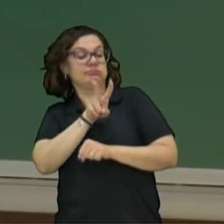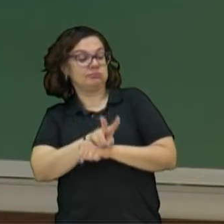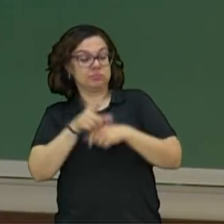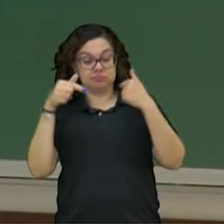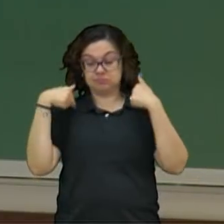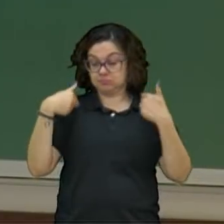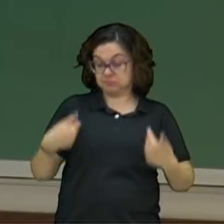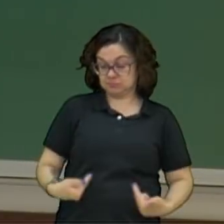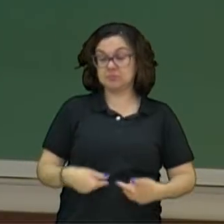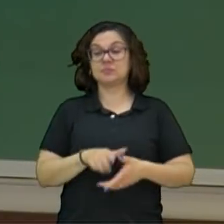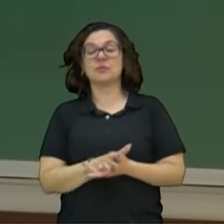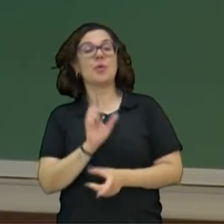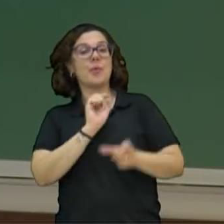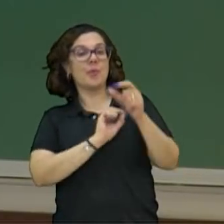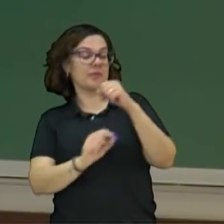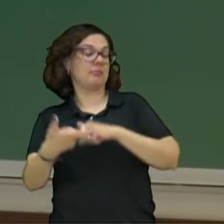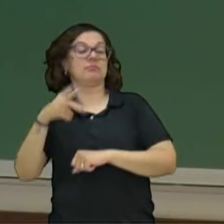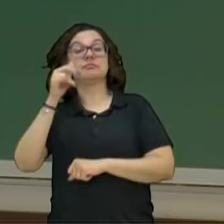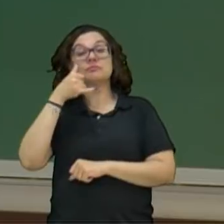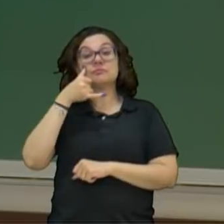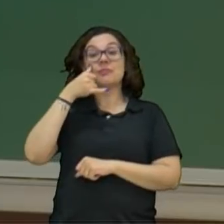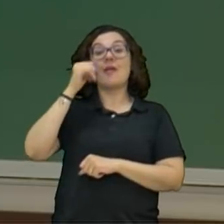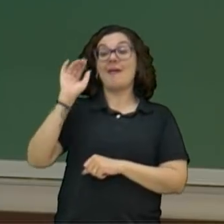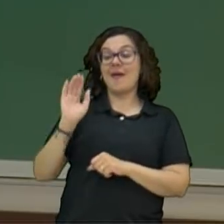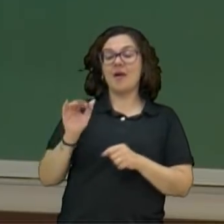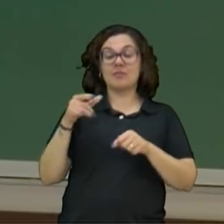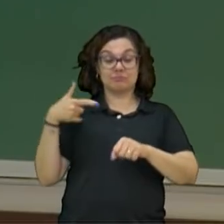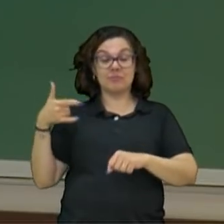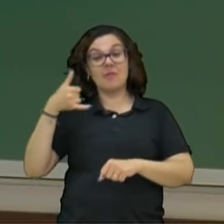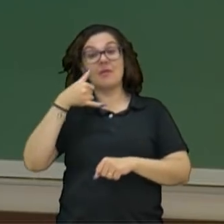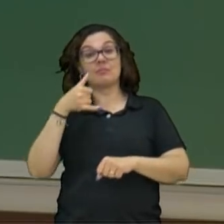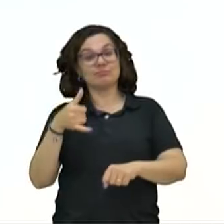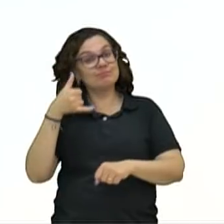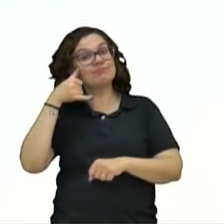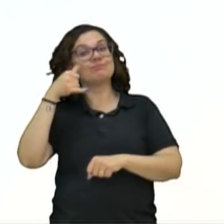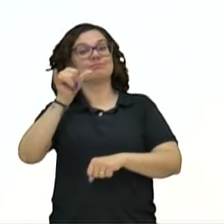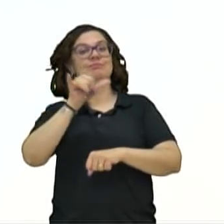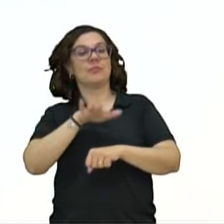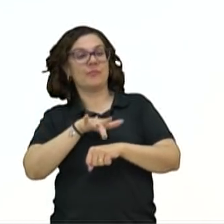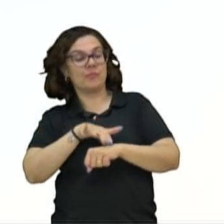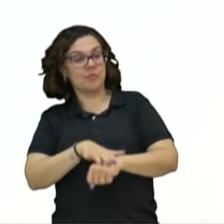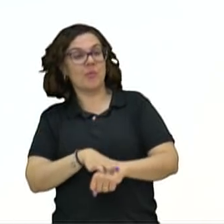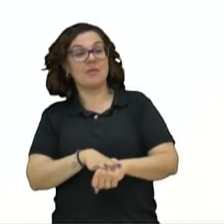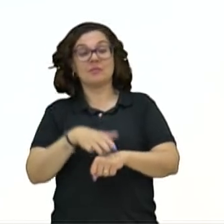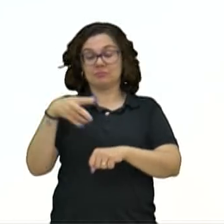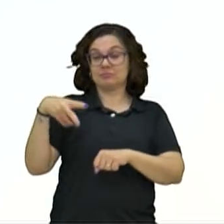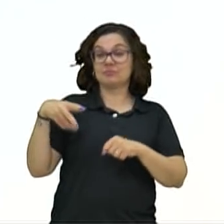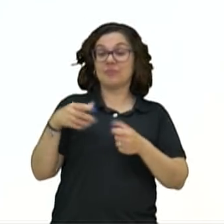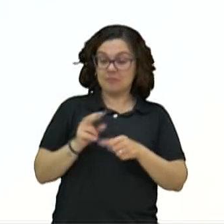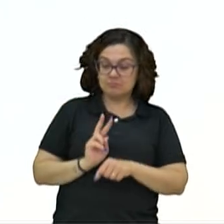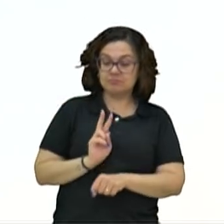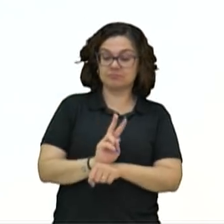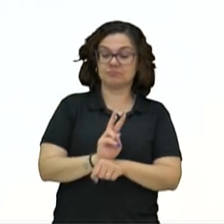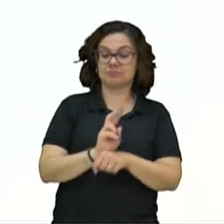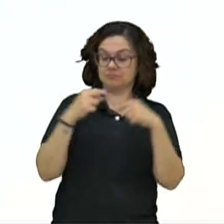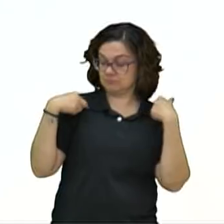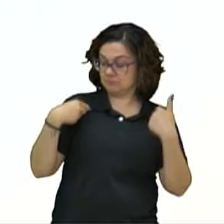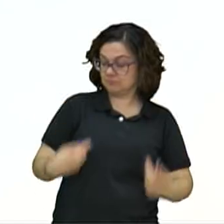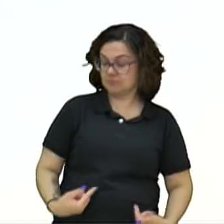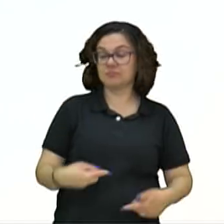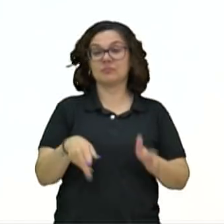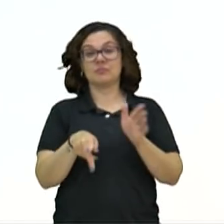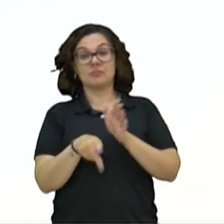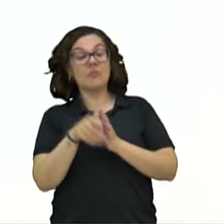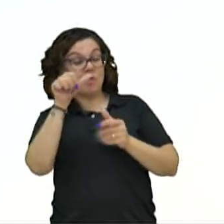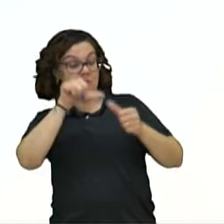nosso organismo, que é a imunização artificial. Ou seja, é você induzir, forçar o corpo a ficar